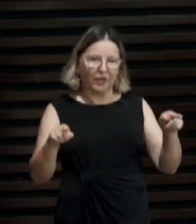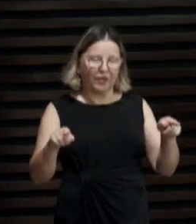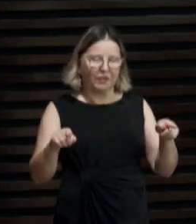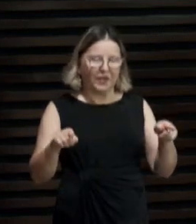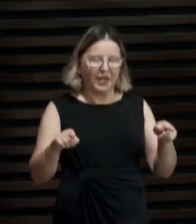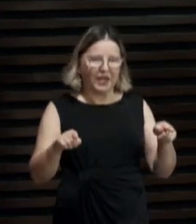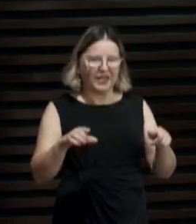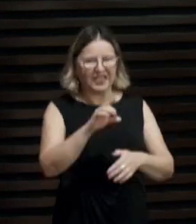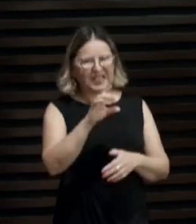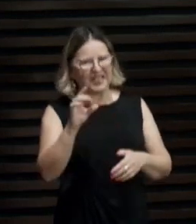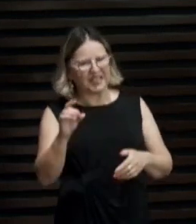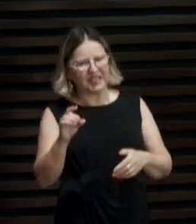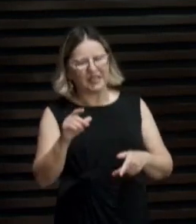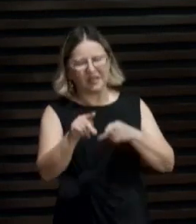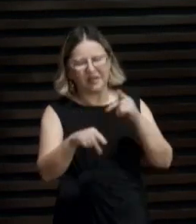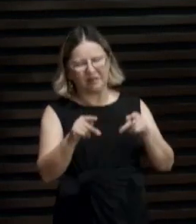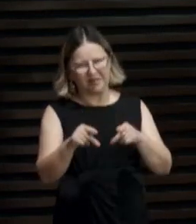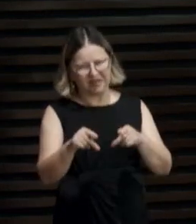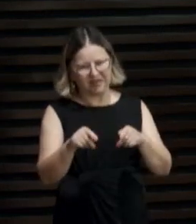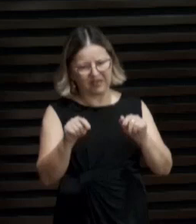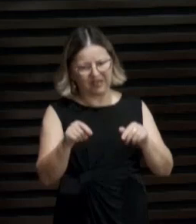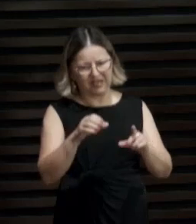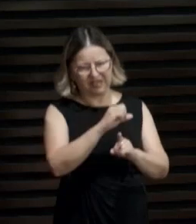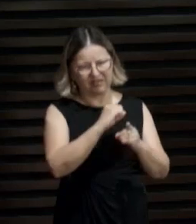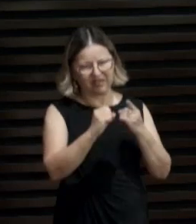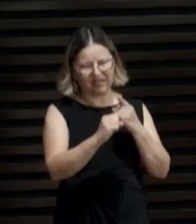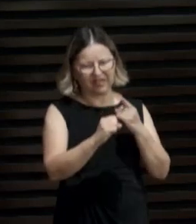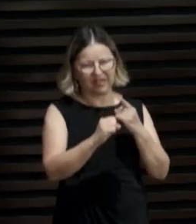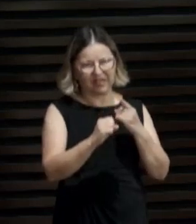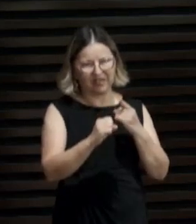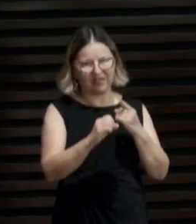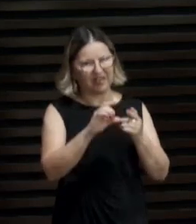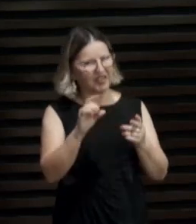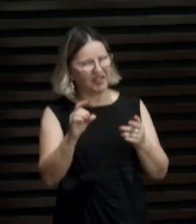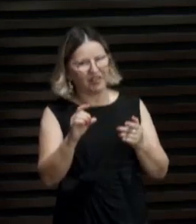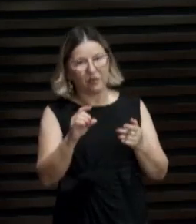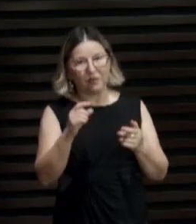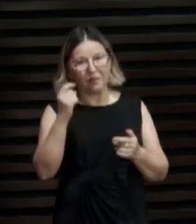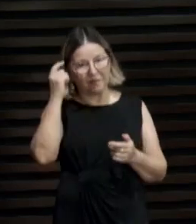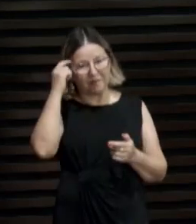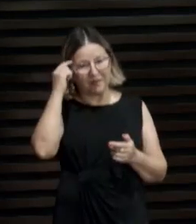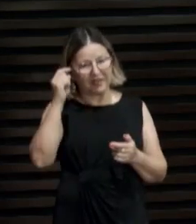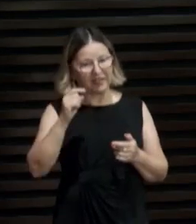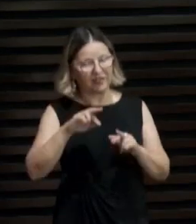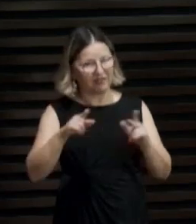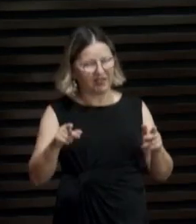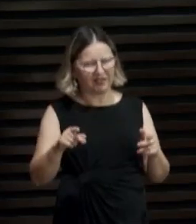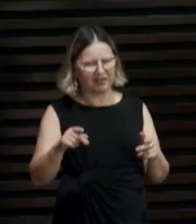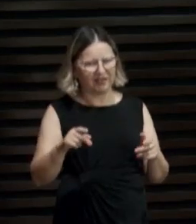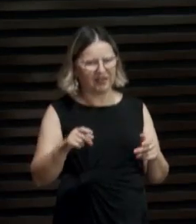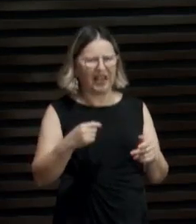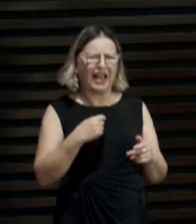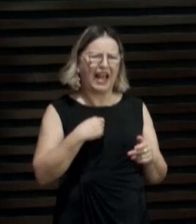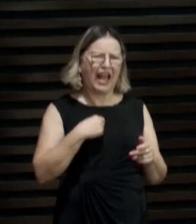cada um diz assim: não, eu creio que isso aqui é certo, eu acredito que isso aqui é certo, e na verdade não tem